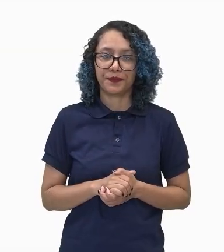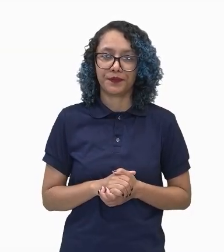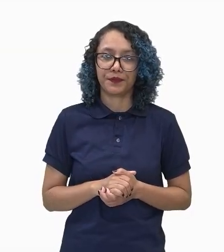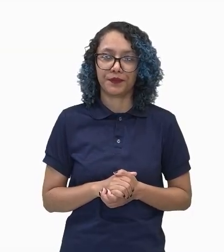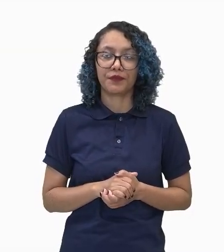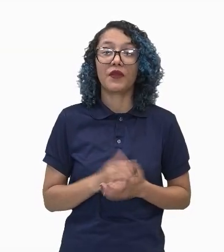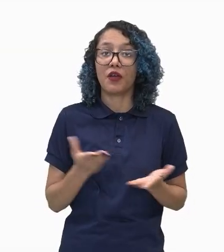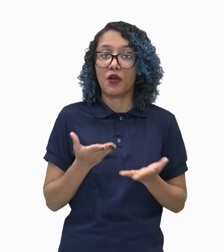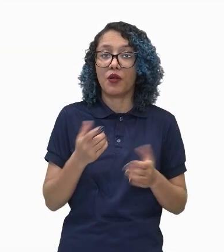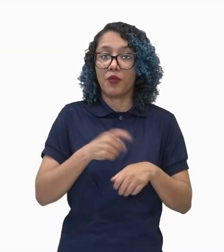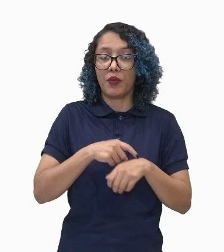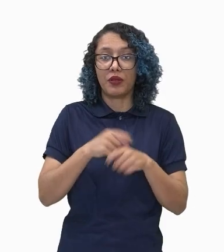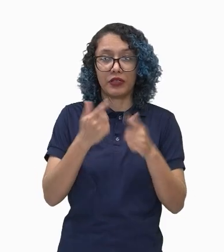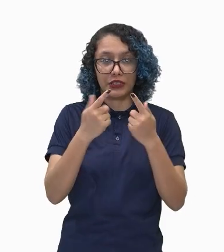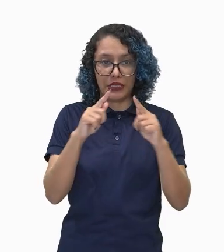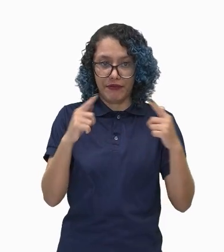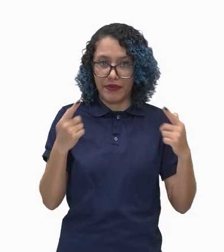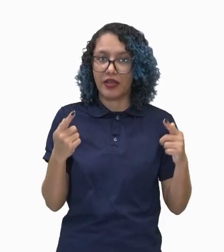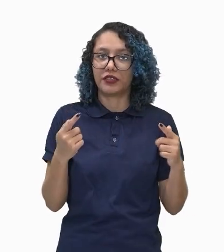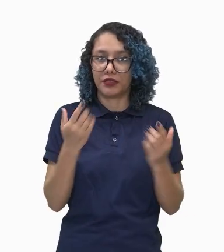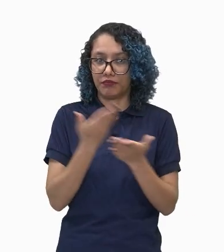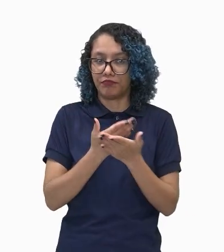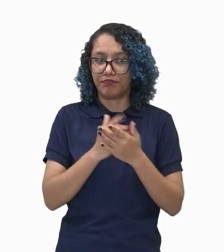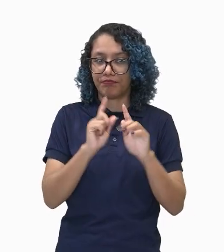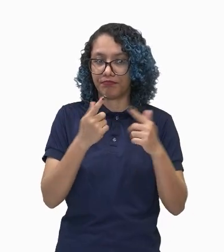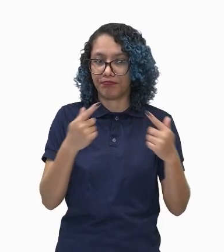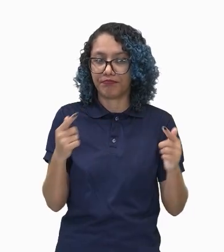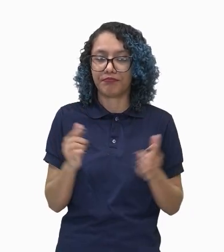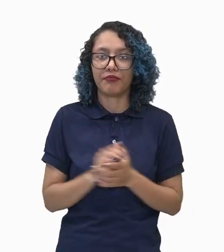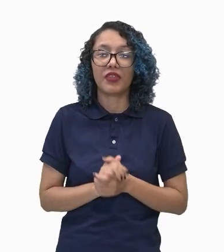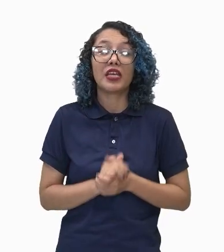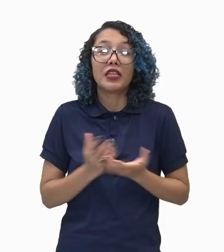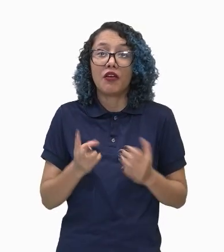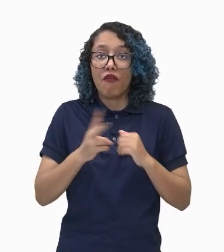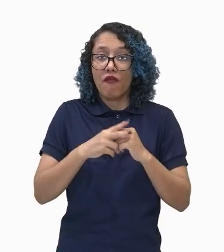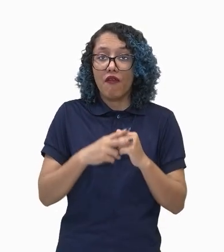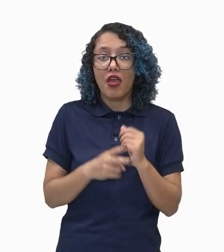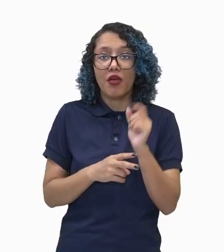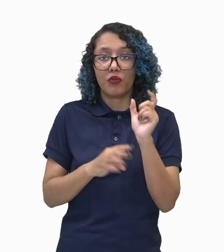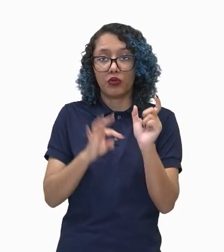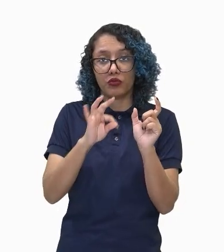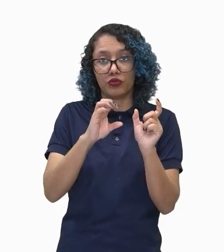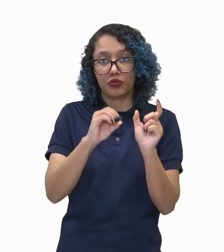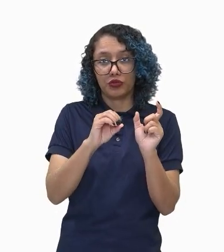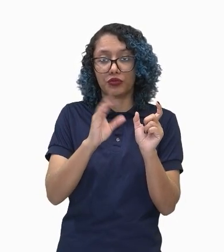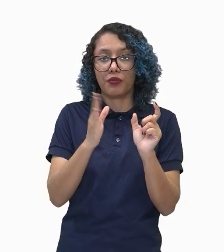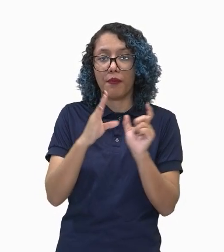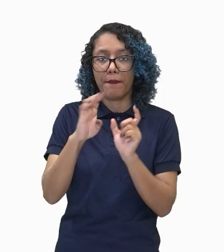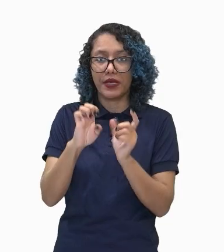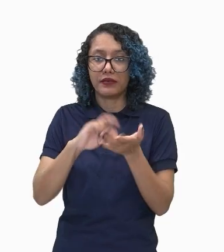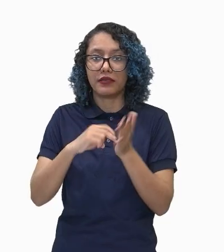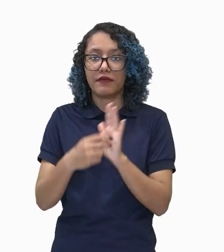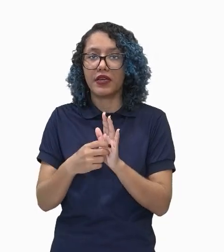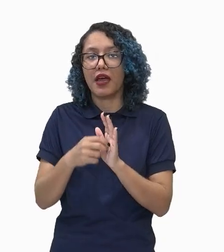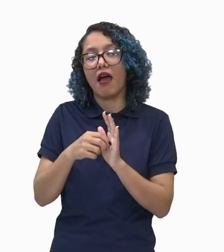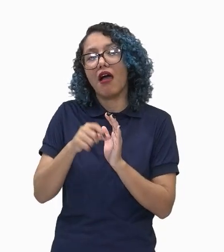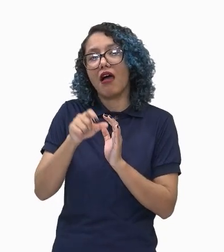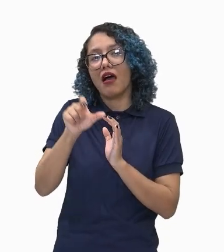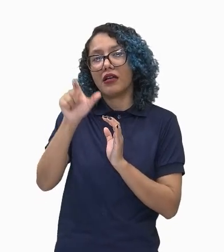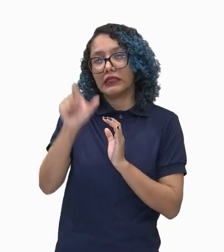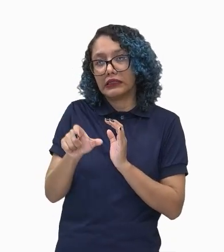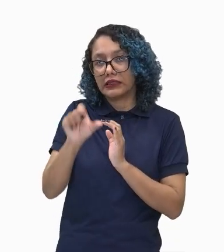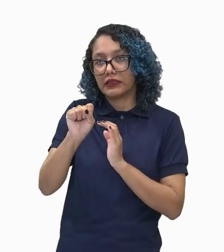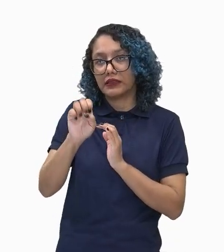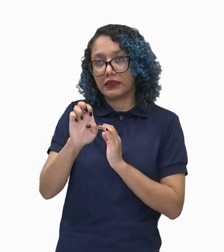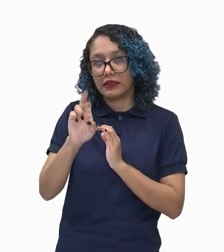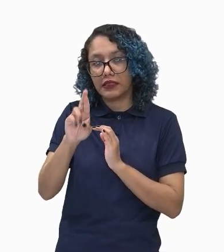de gramática, nosso tópico gramatical é o seguinte. To be, o verbo to be, então, significa ser ou estar. Então, toda vez que eu utilizar o verbo to